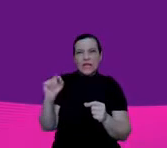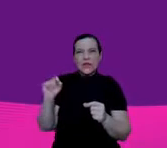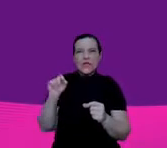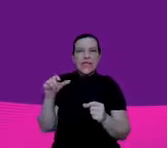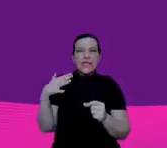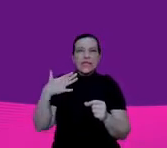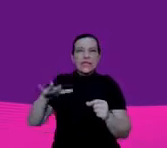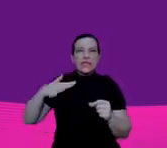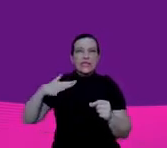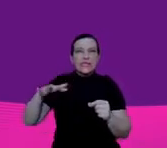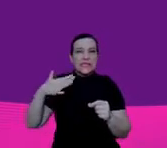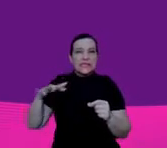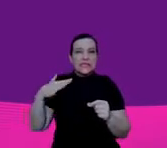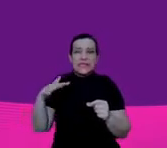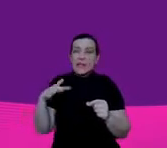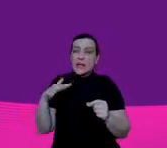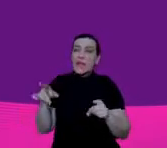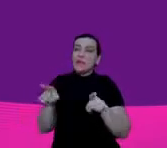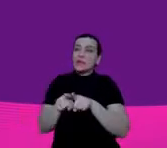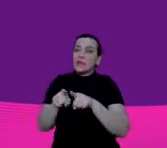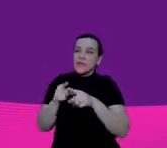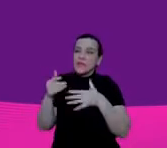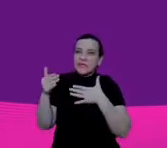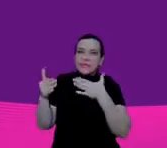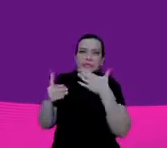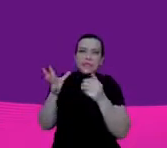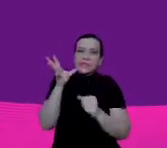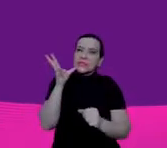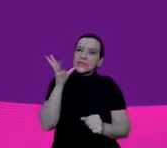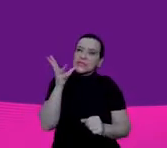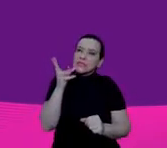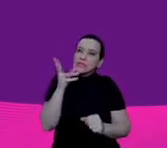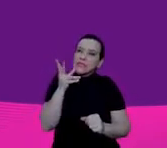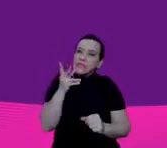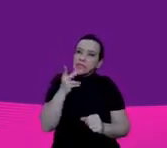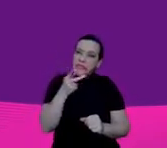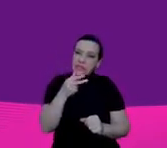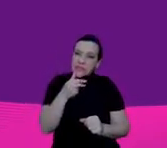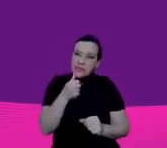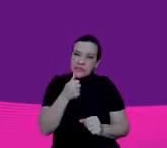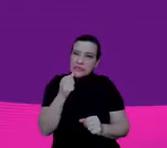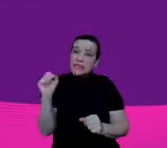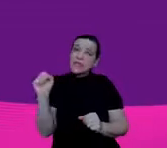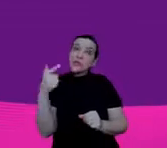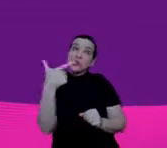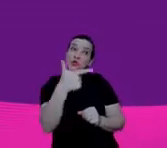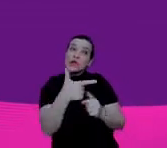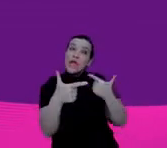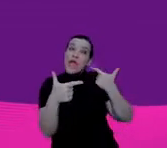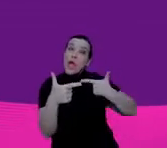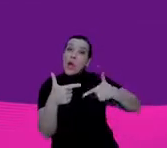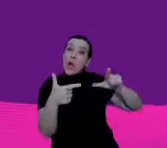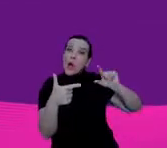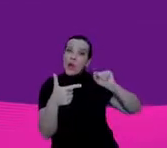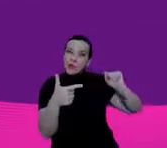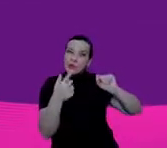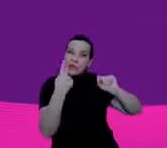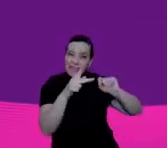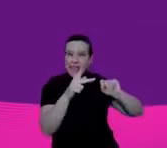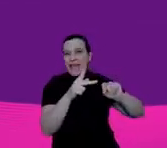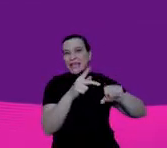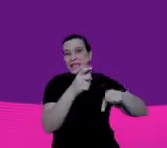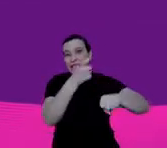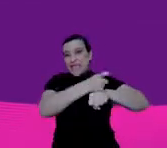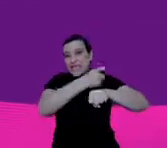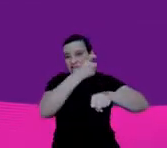mais lenta e ter menos declínio cognitivo do que aqueles pacientes que têm uma forma que a gente chama de rígido assinético. A gente